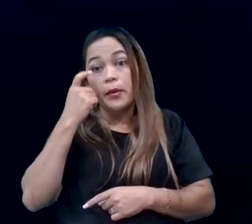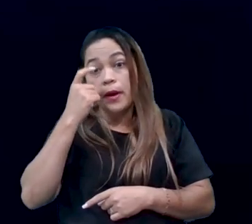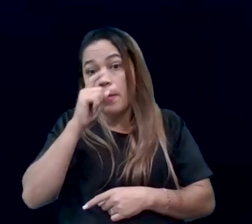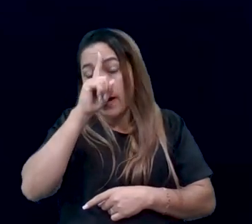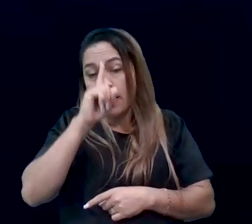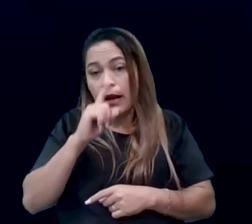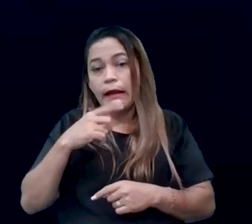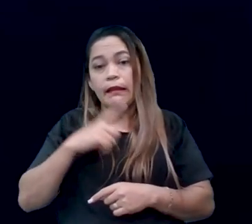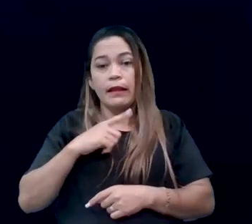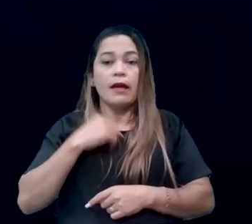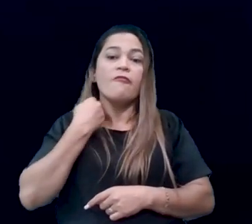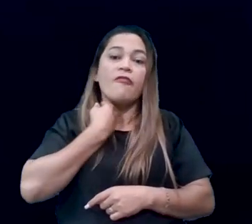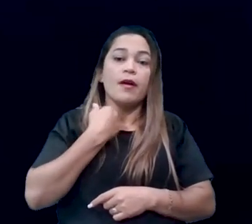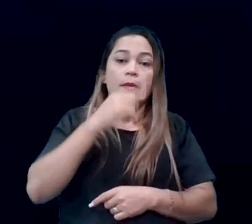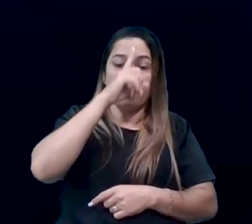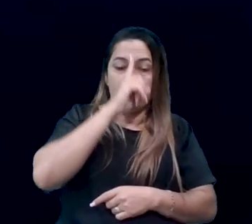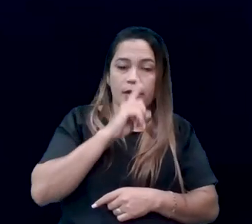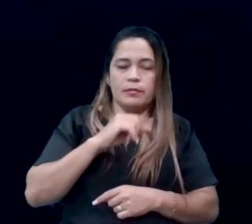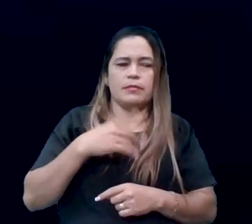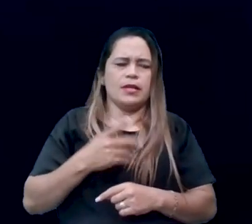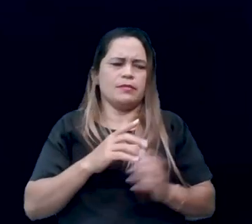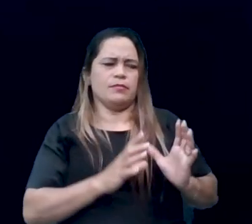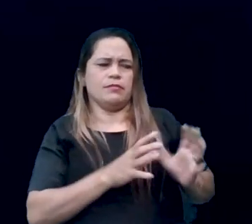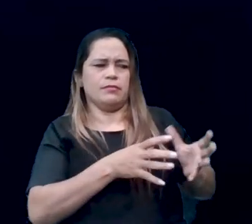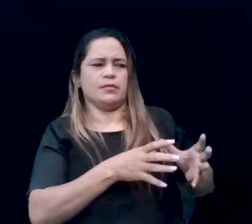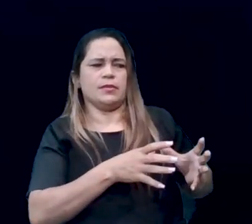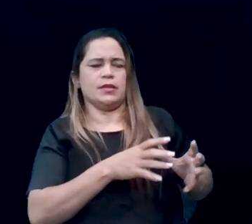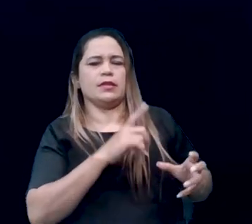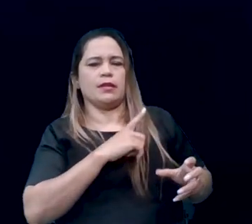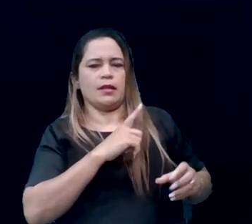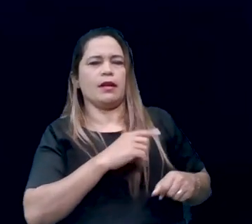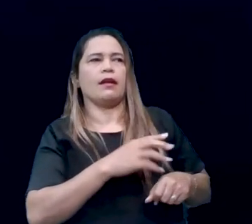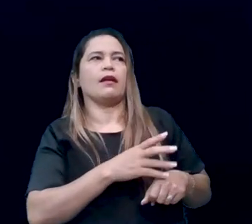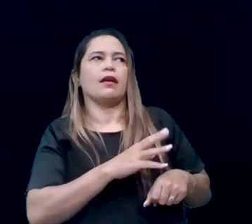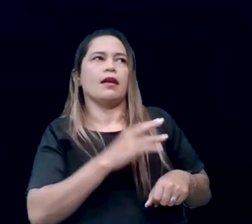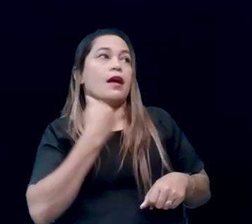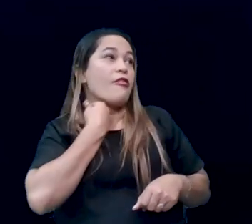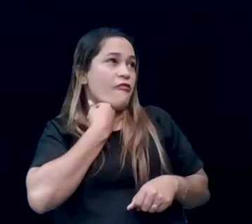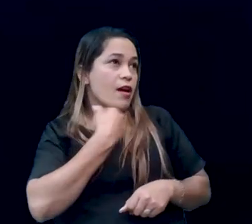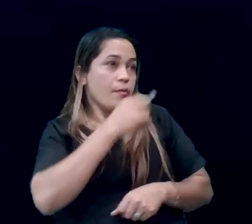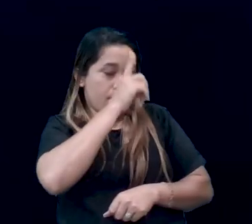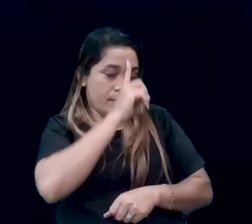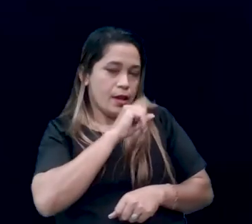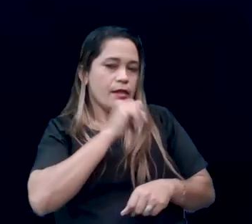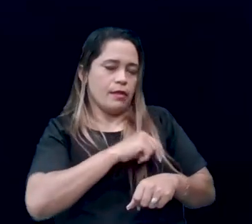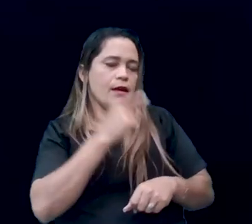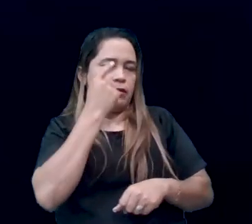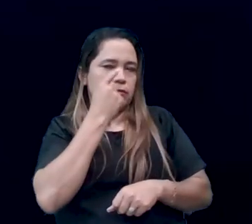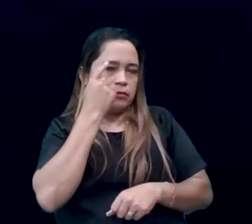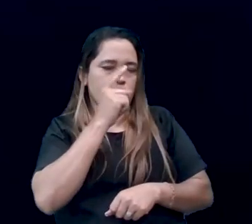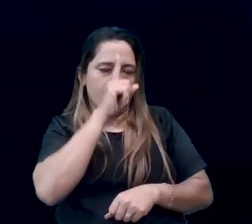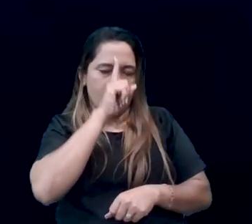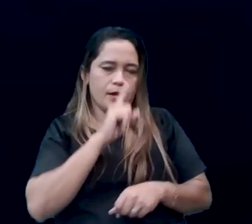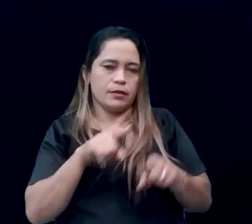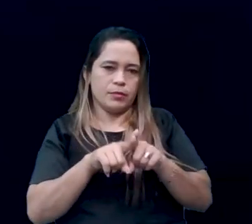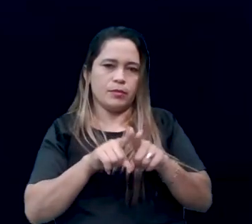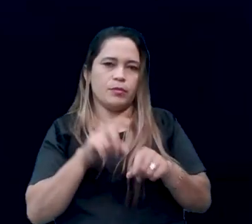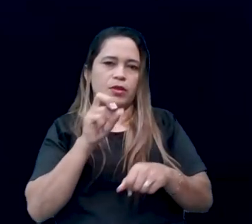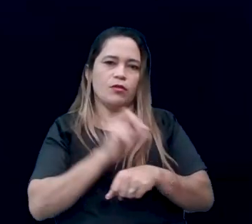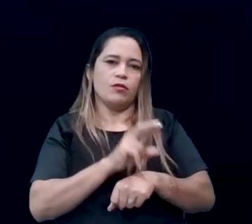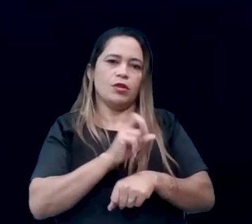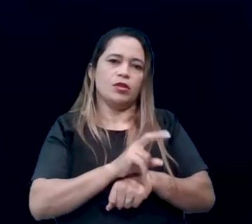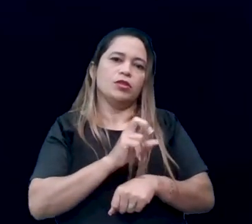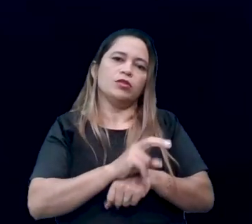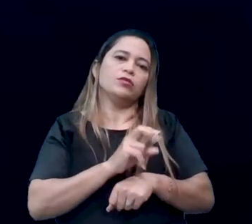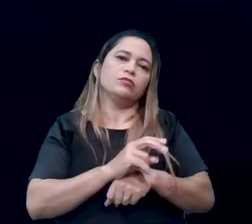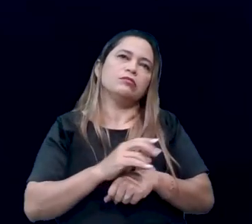mas geralmente quem está com quadro de febre amarela desenvolve a icterícia. Nesse caso da febre amarela, é porque o vírus atrapalha o funcionamento